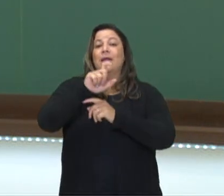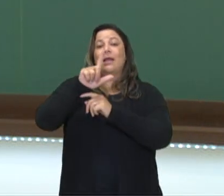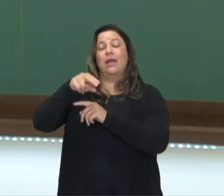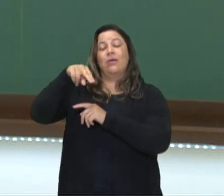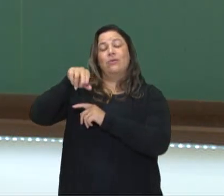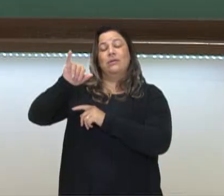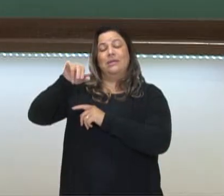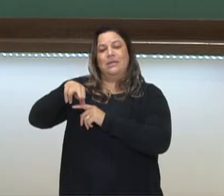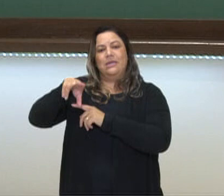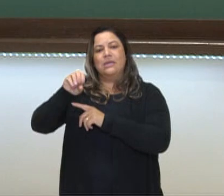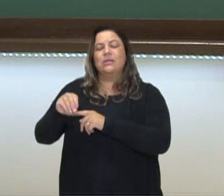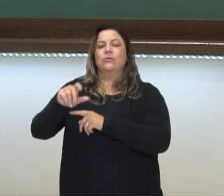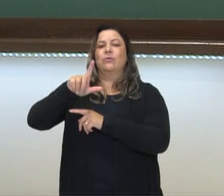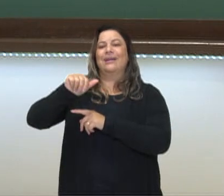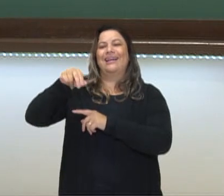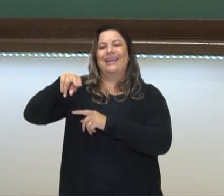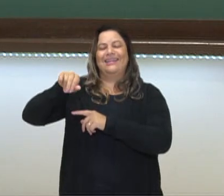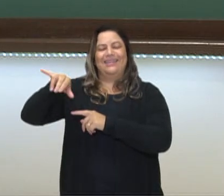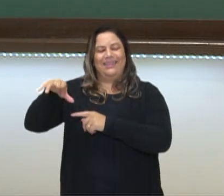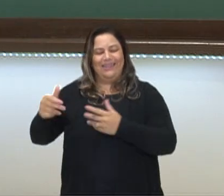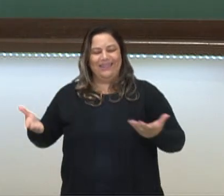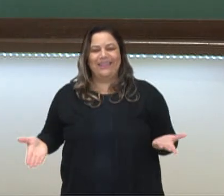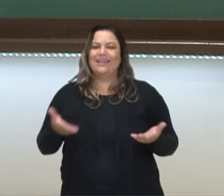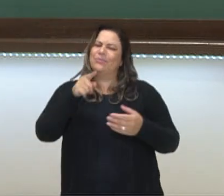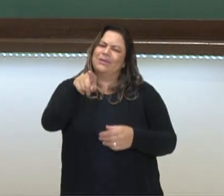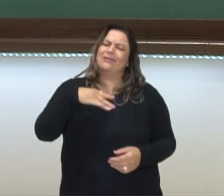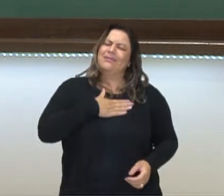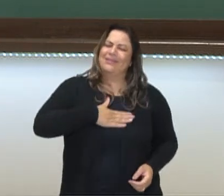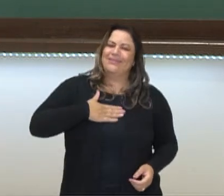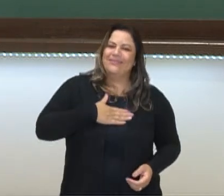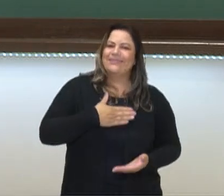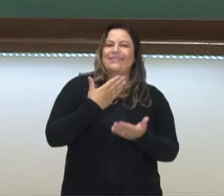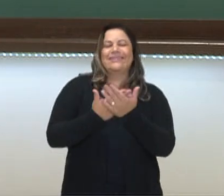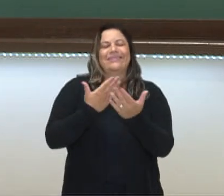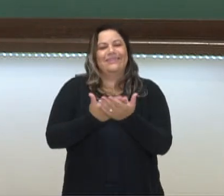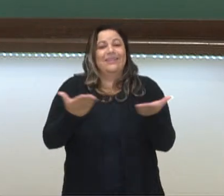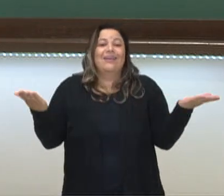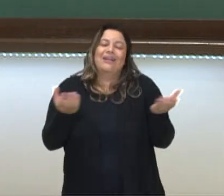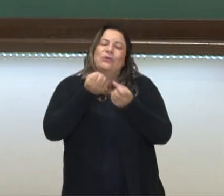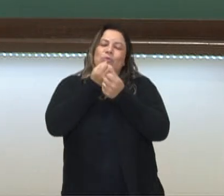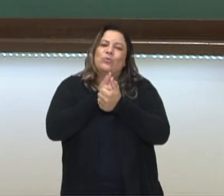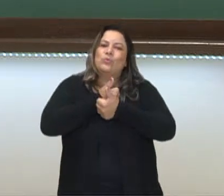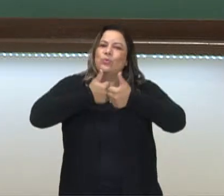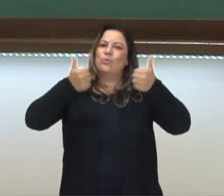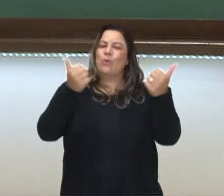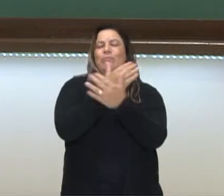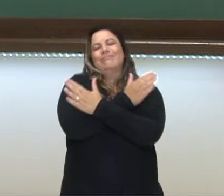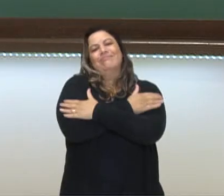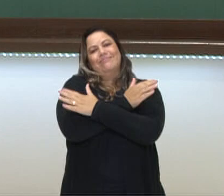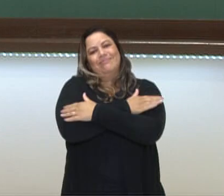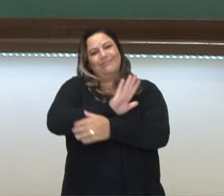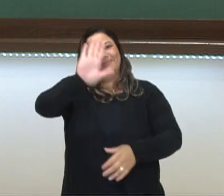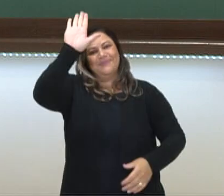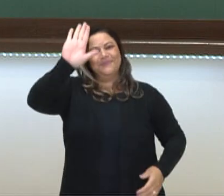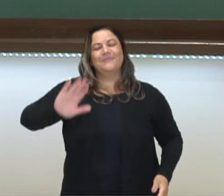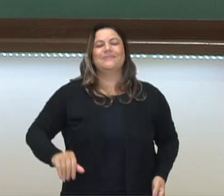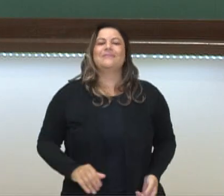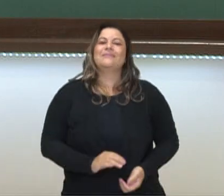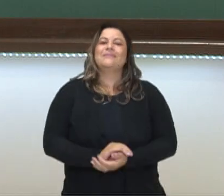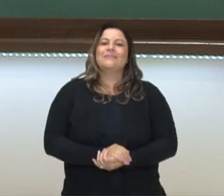Laninha. Espero que vocês tenham gostado dessa nossa aula de hoje. Desejo a vocês tudo de bom, um abraço e até breve!